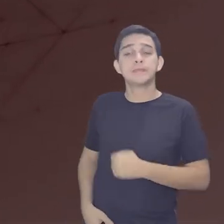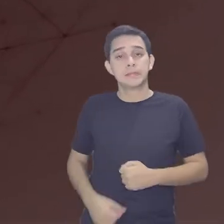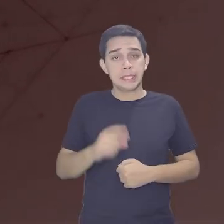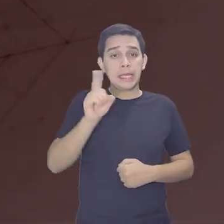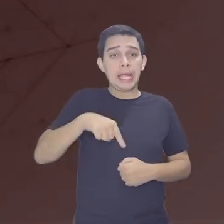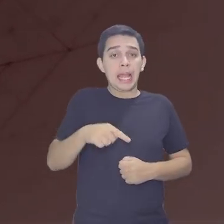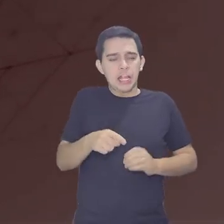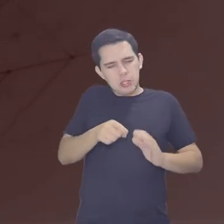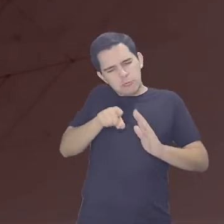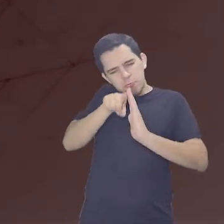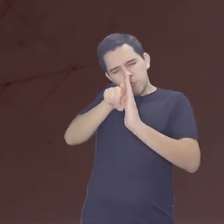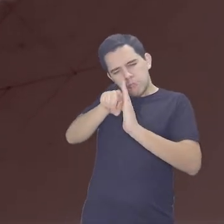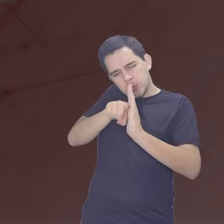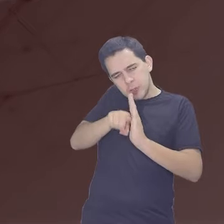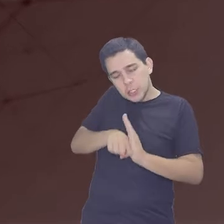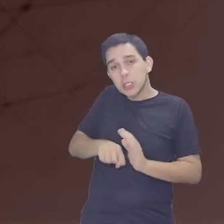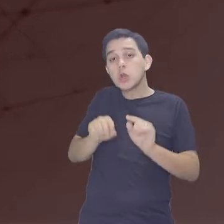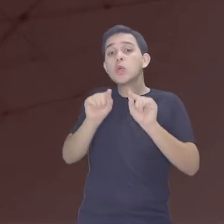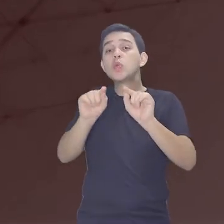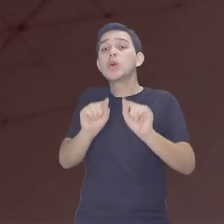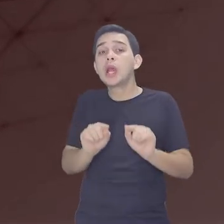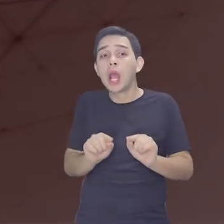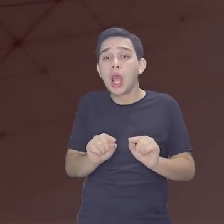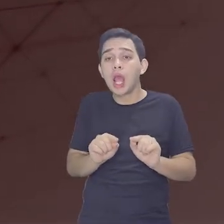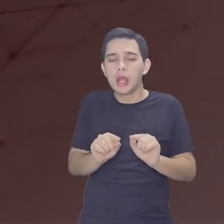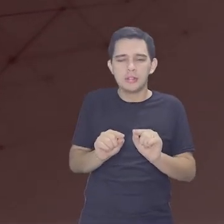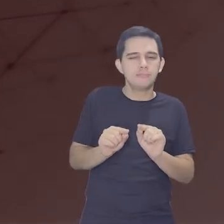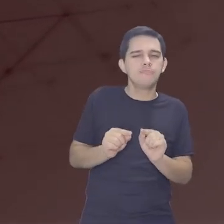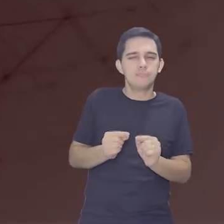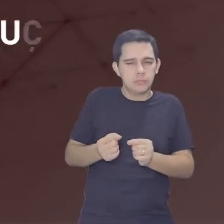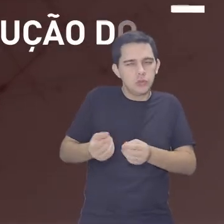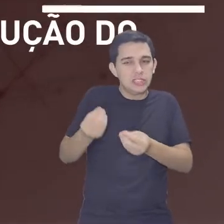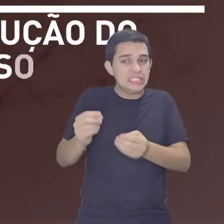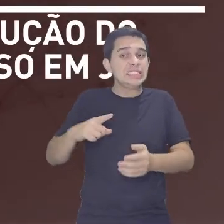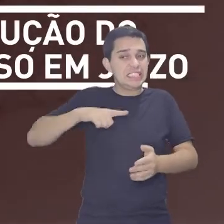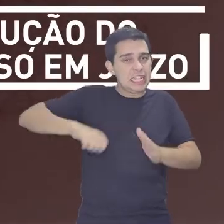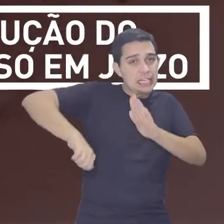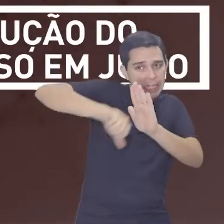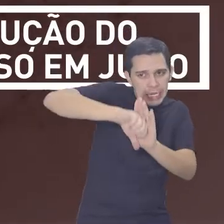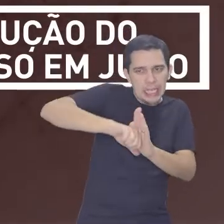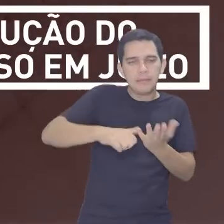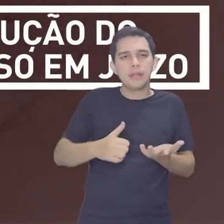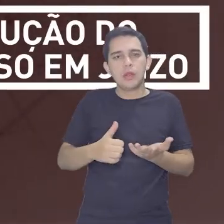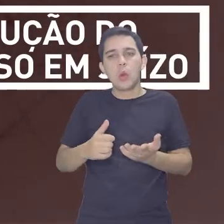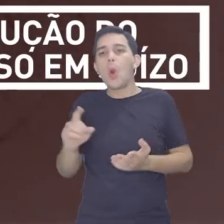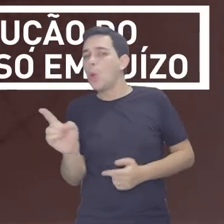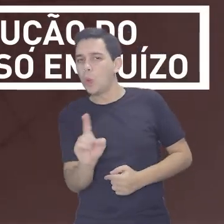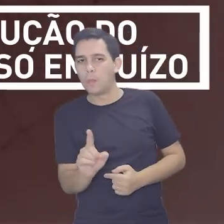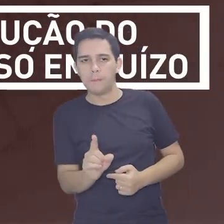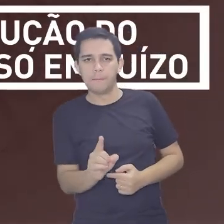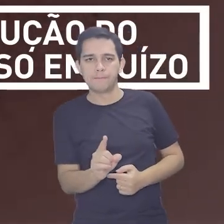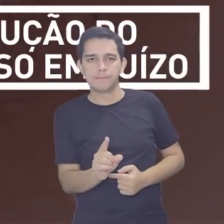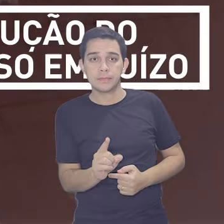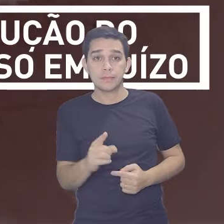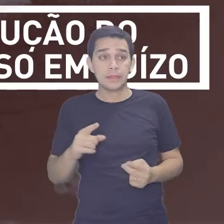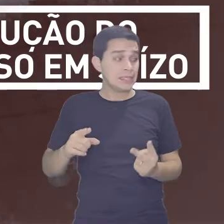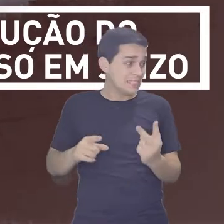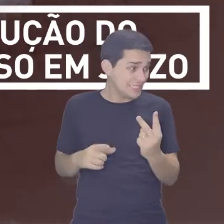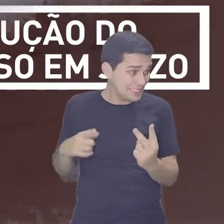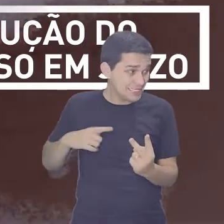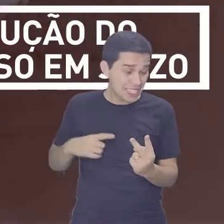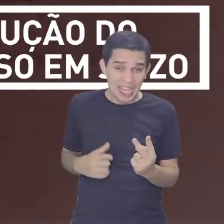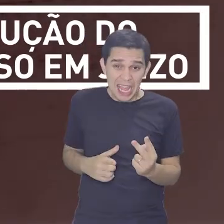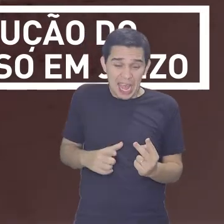tem mais duas promotorias que são responsáveis pelo processo, pela condução do processo em juízo.